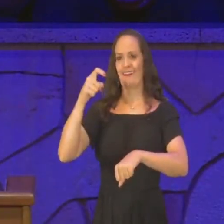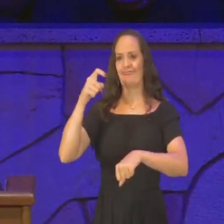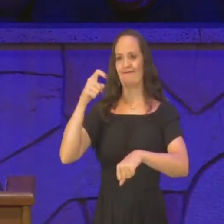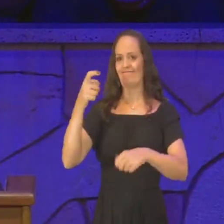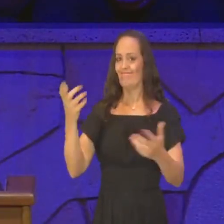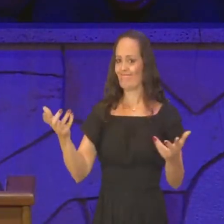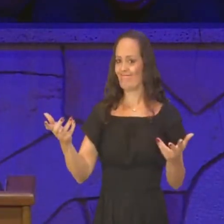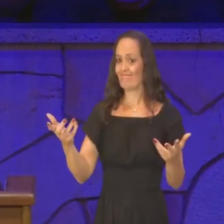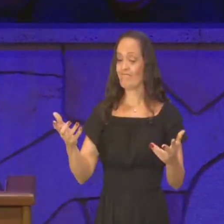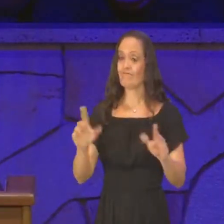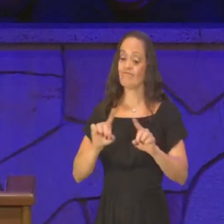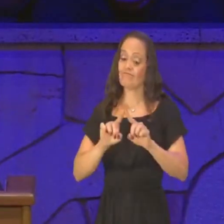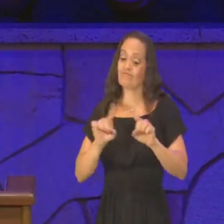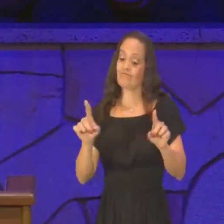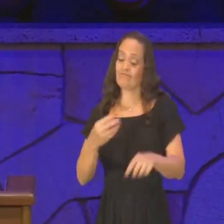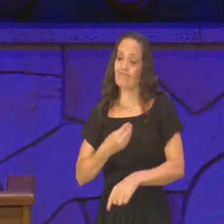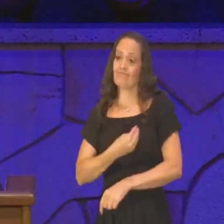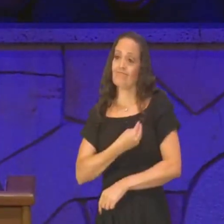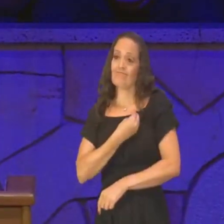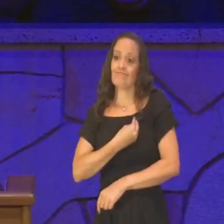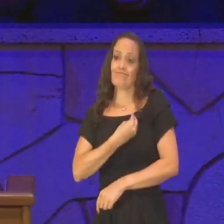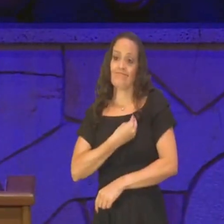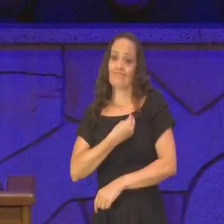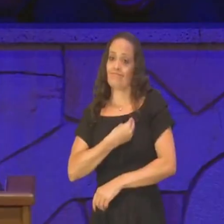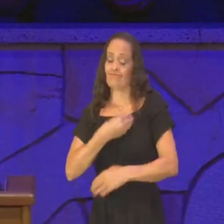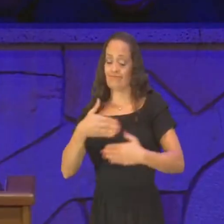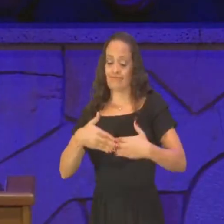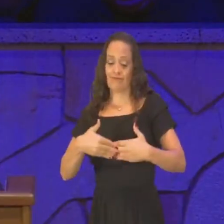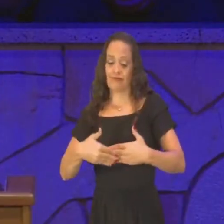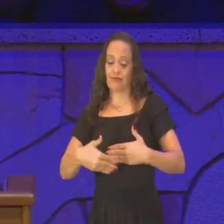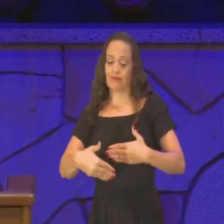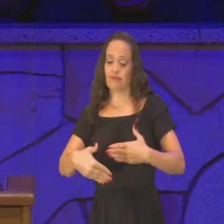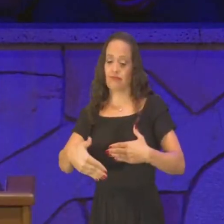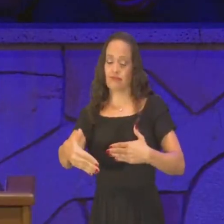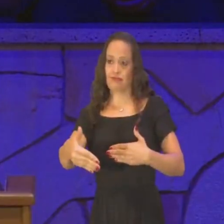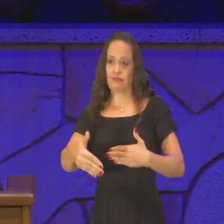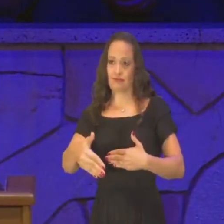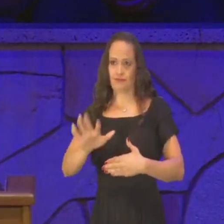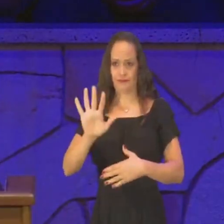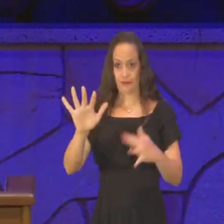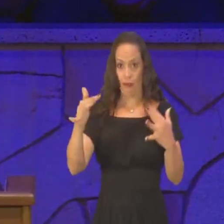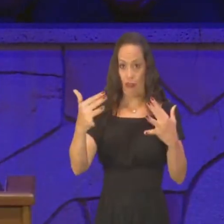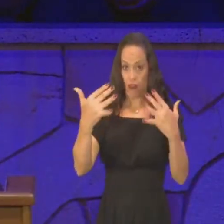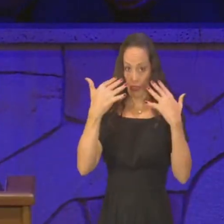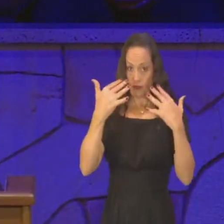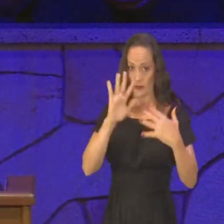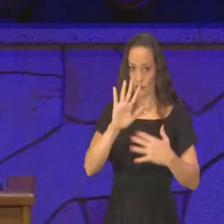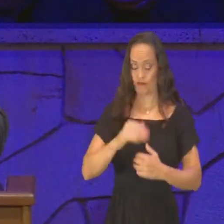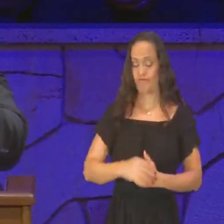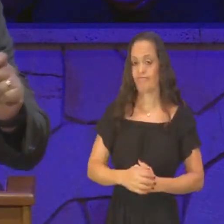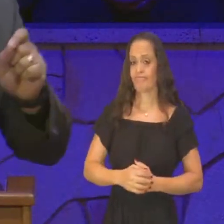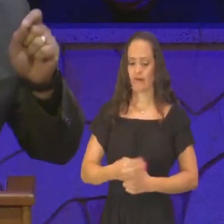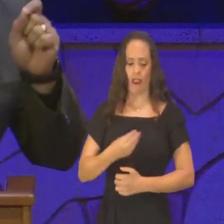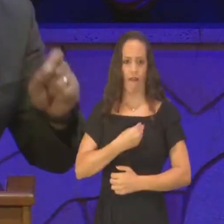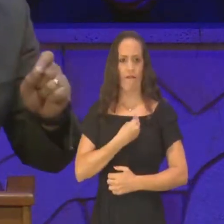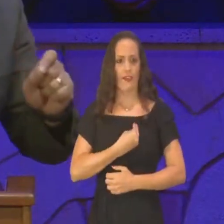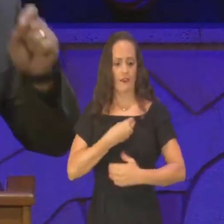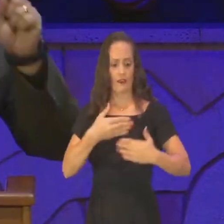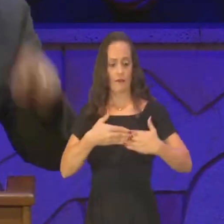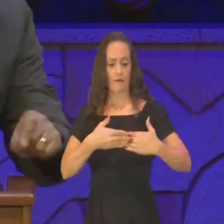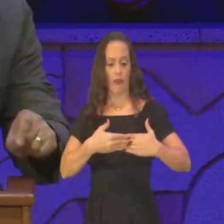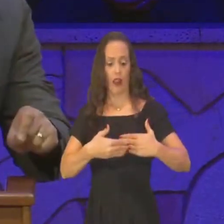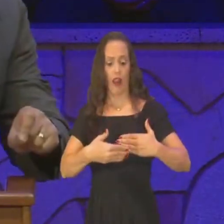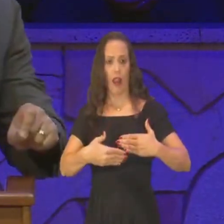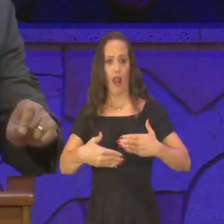Mas a vida passa, preste atenção no que eu vou dizer. A vida passa e há